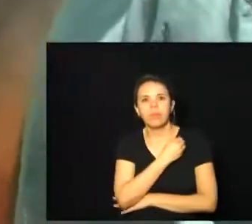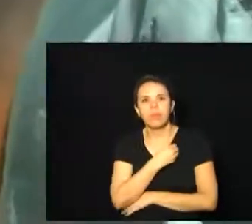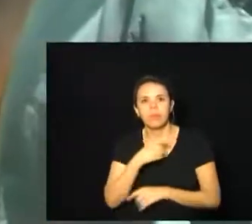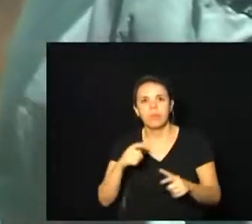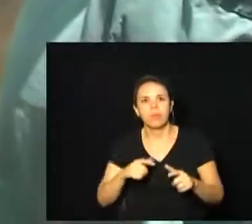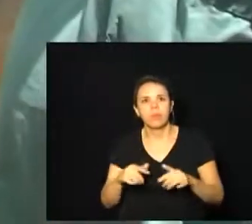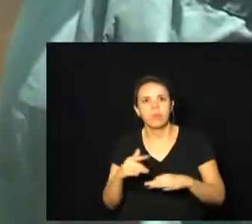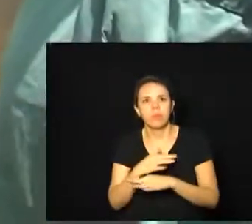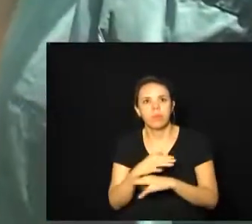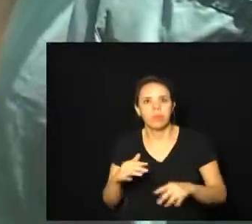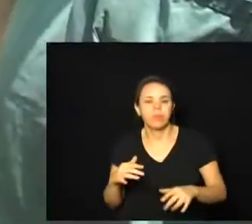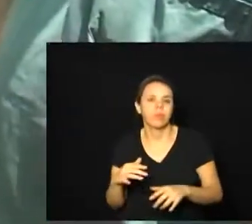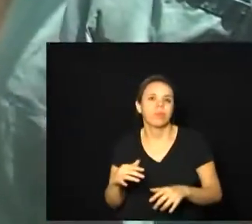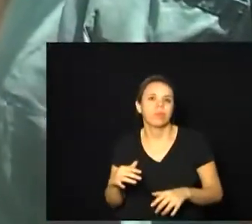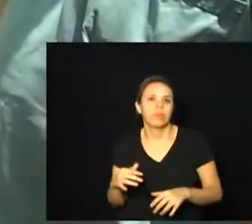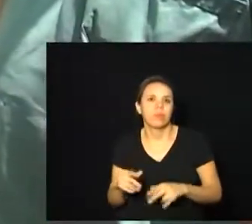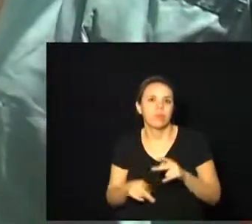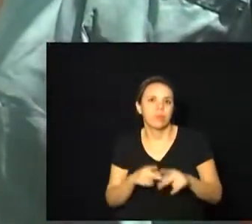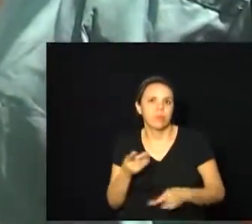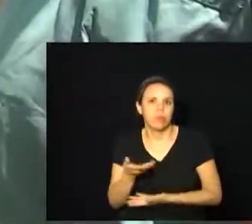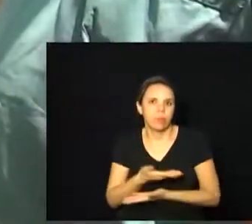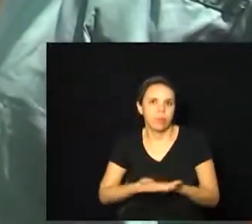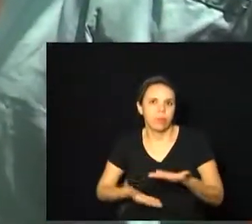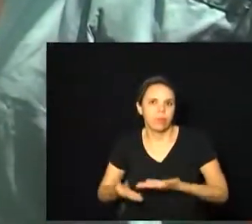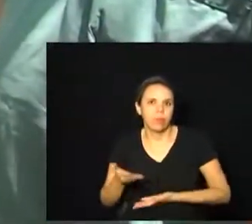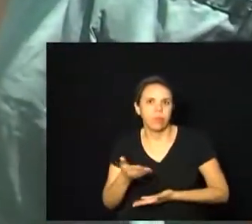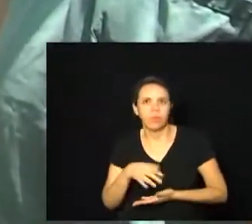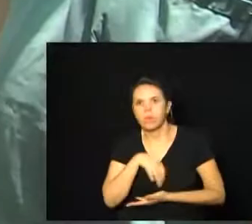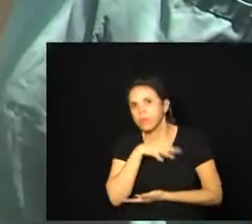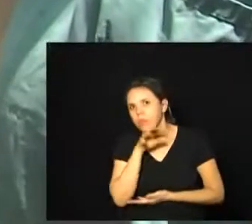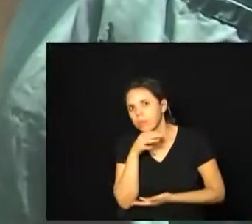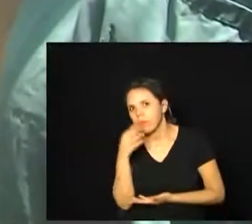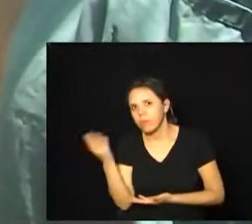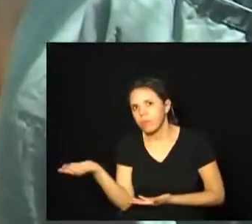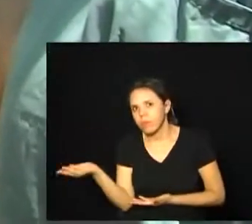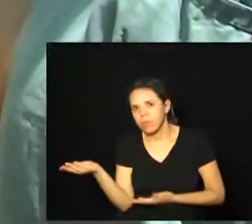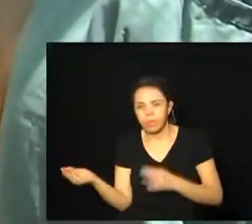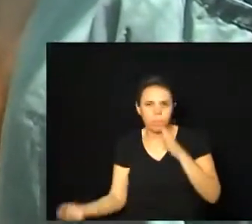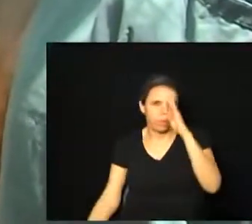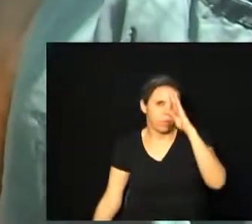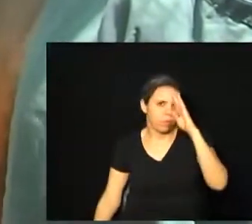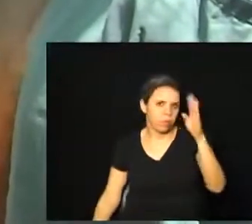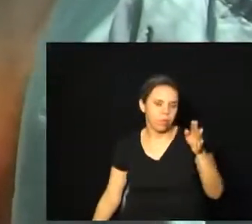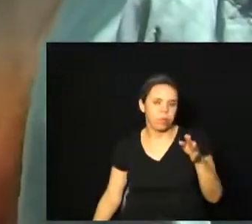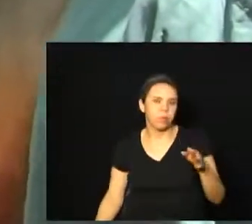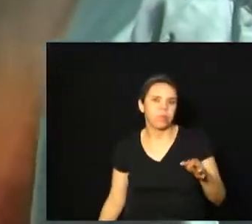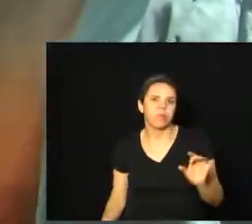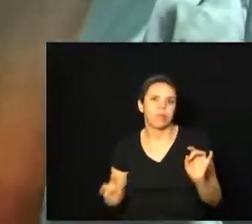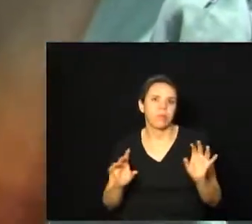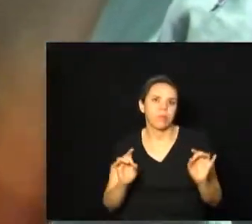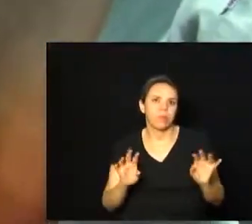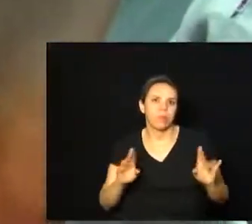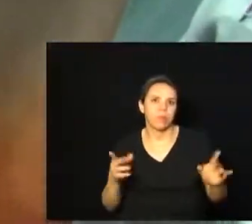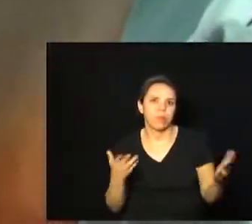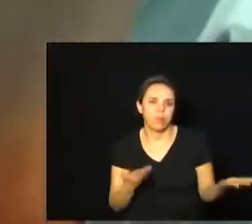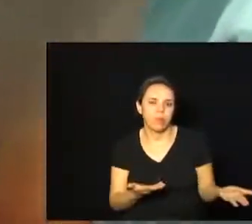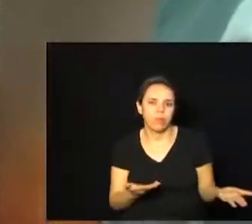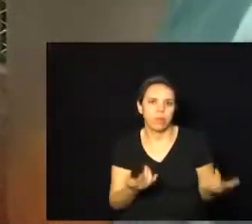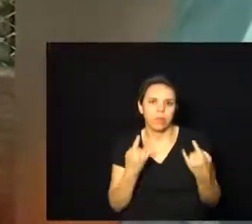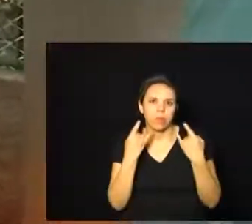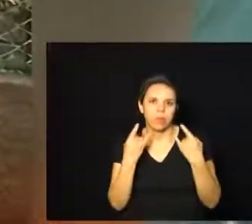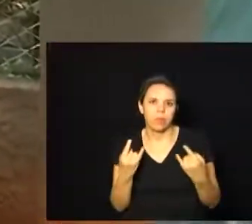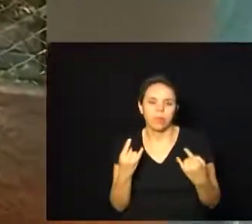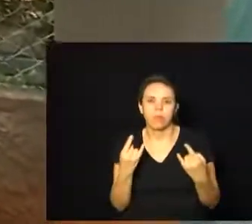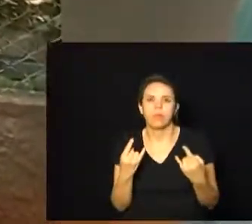urbano, que é um ambiente que o homem hoje está compartilhando com os animais, principalmente os silvestres, que têm sido